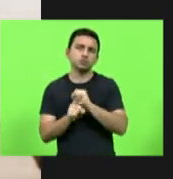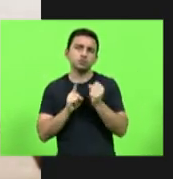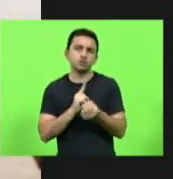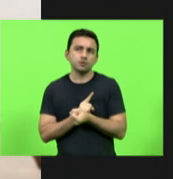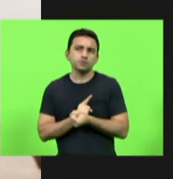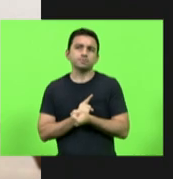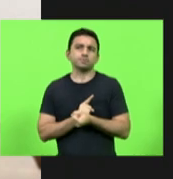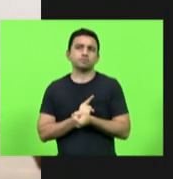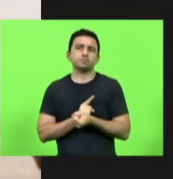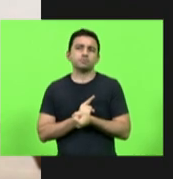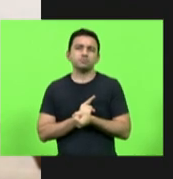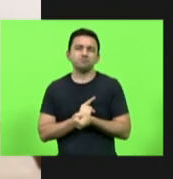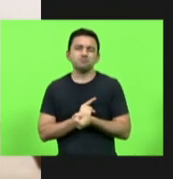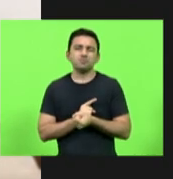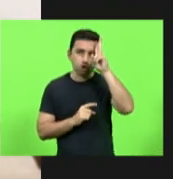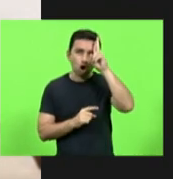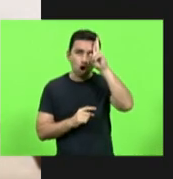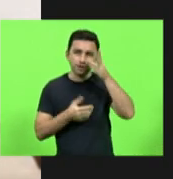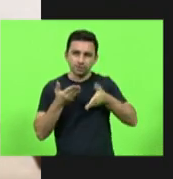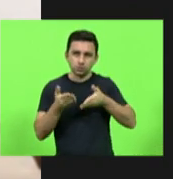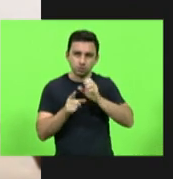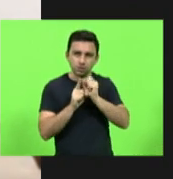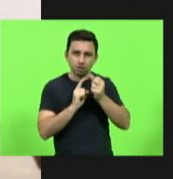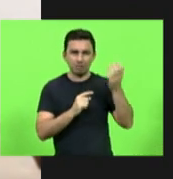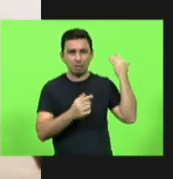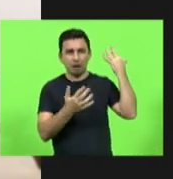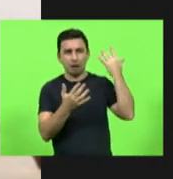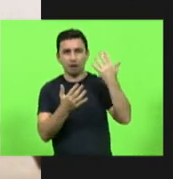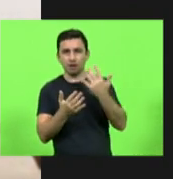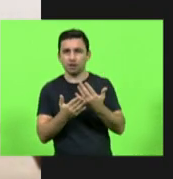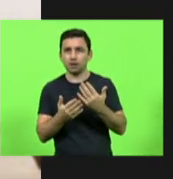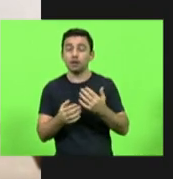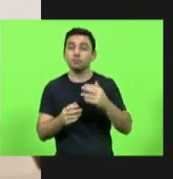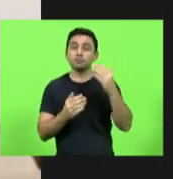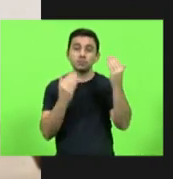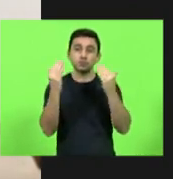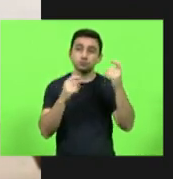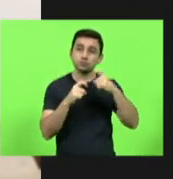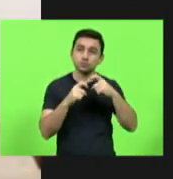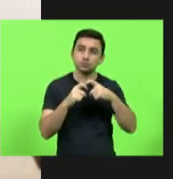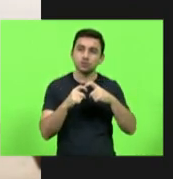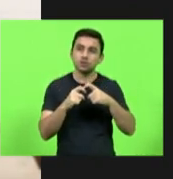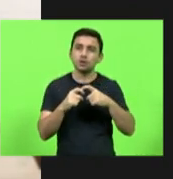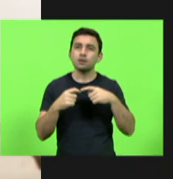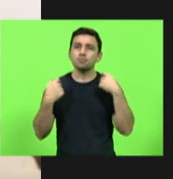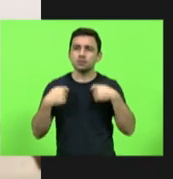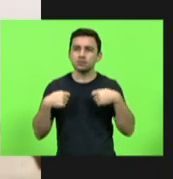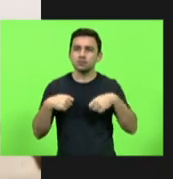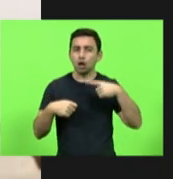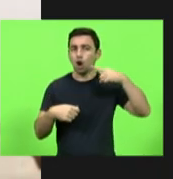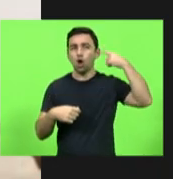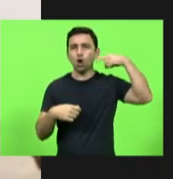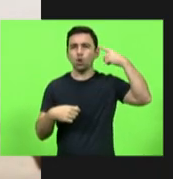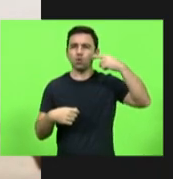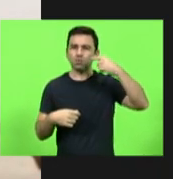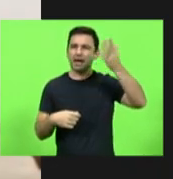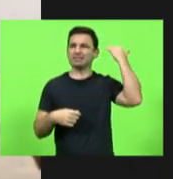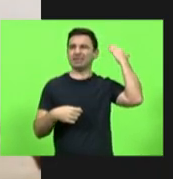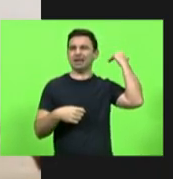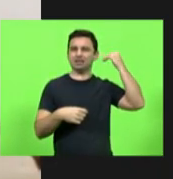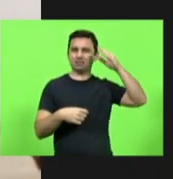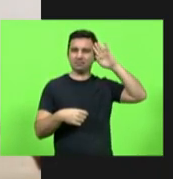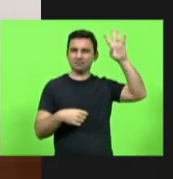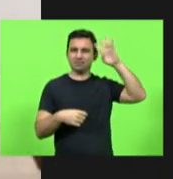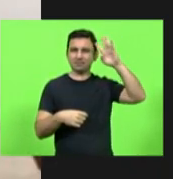social, historicamente, um assistencialismo. A psicologia, historicamente, quem precisa de psicólogo é louco, né? Vamos ser bem claros